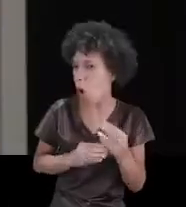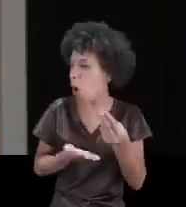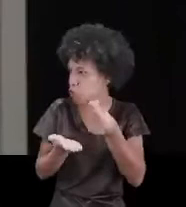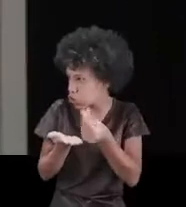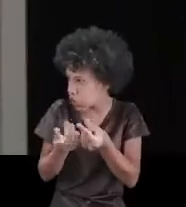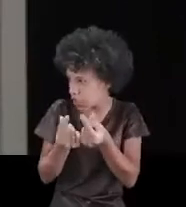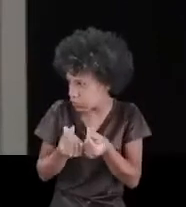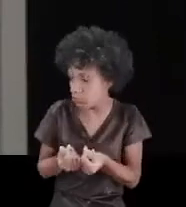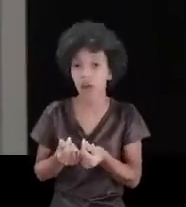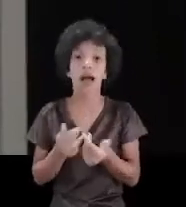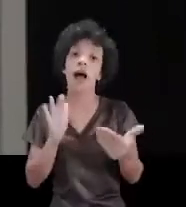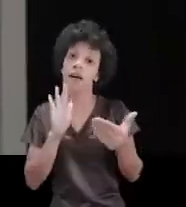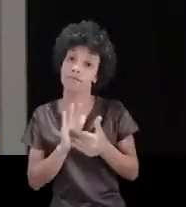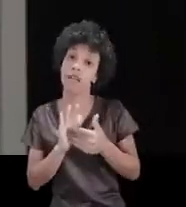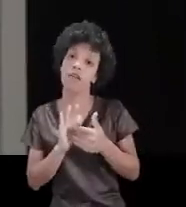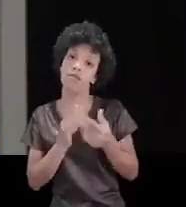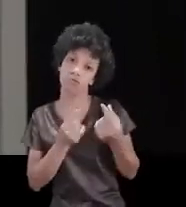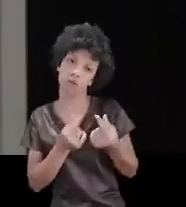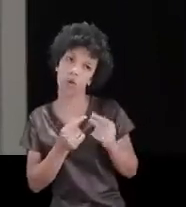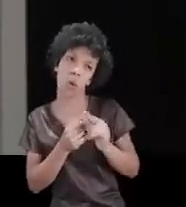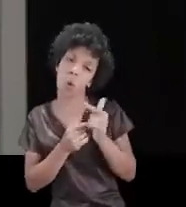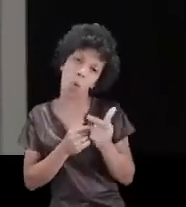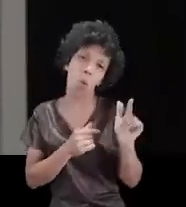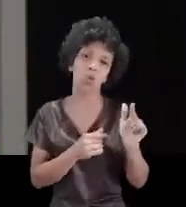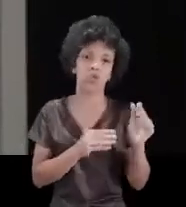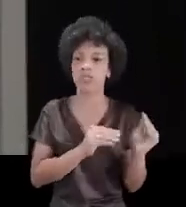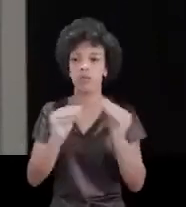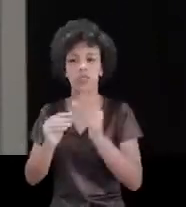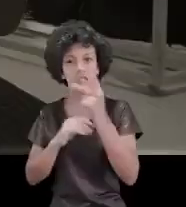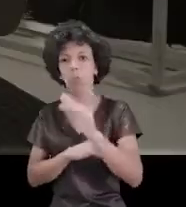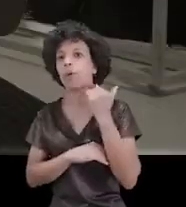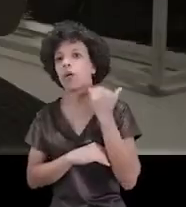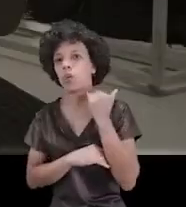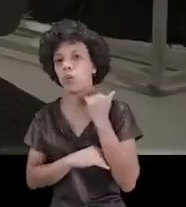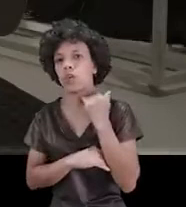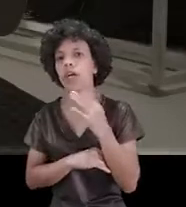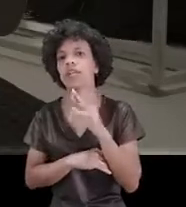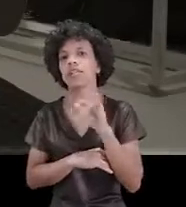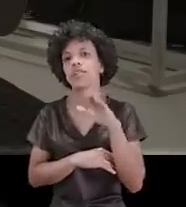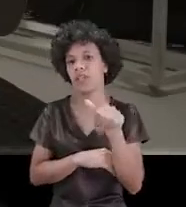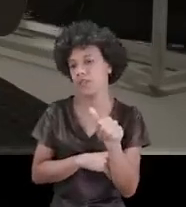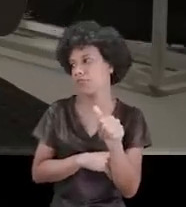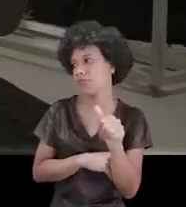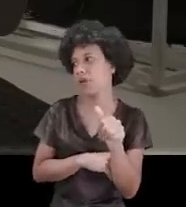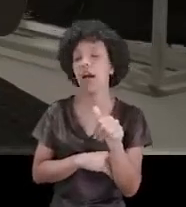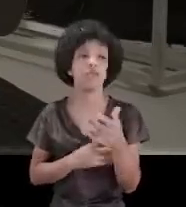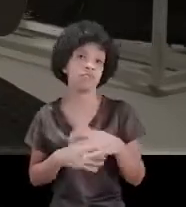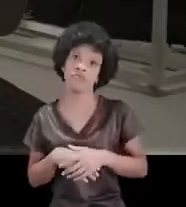não até um certo valor você saca o outros é transferência depositam na sua conta e tem que ser uma conta no final loteria